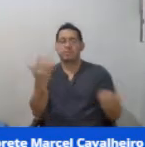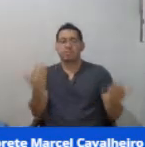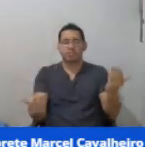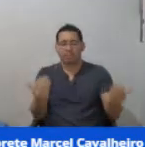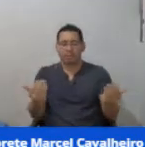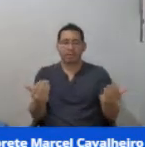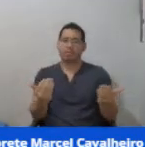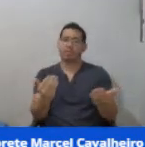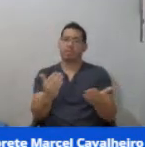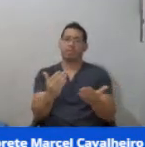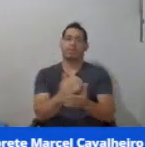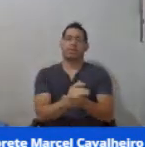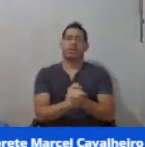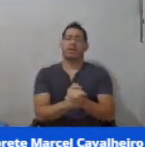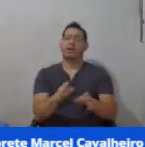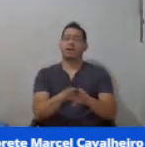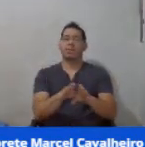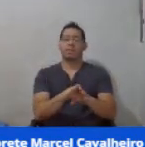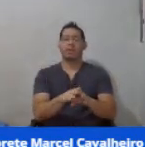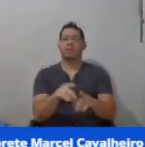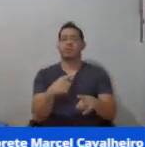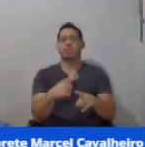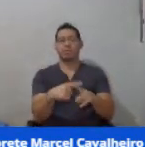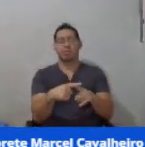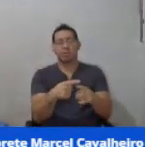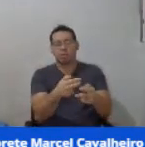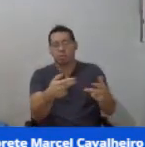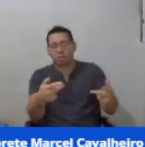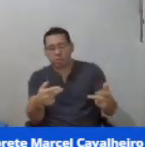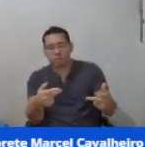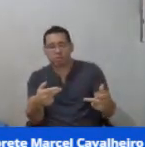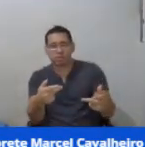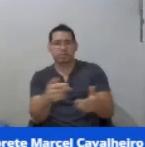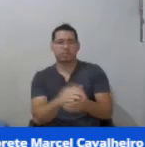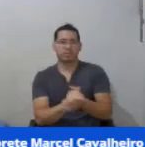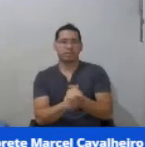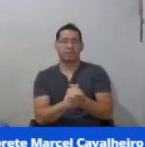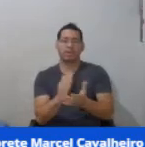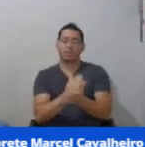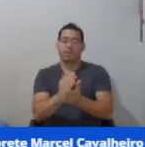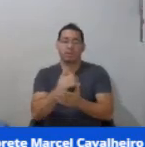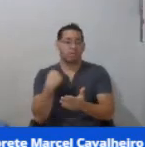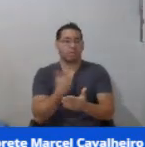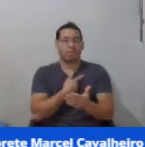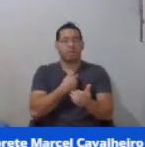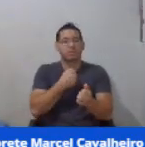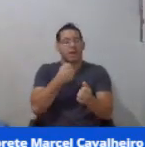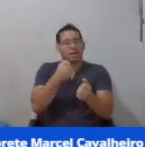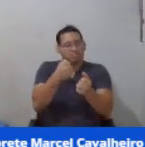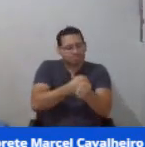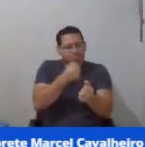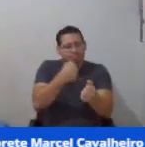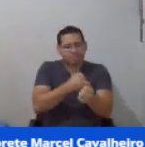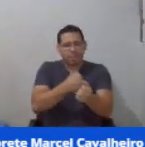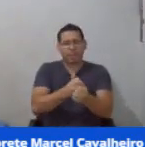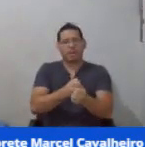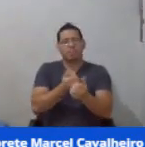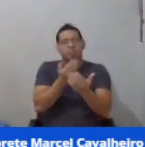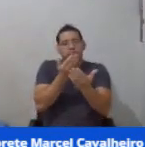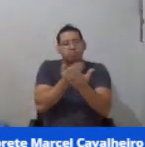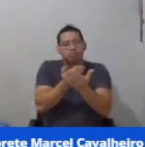qualitativamente, conforme percebermos e nos dedicarmos em aprofundar